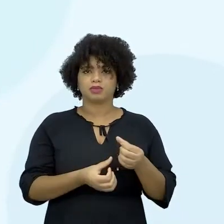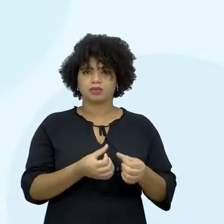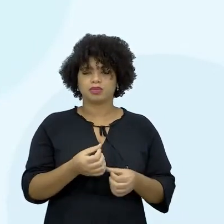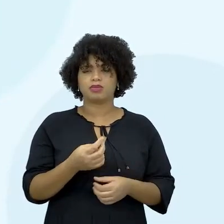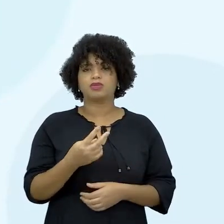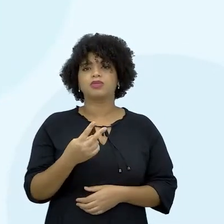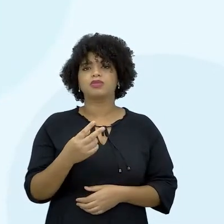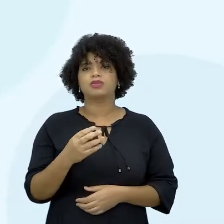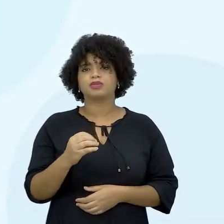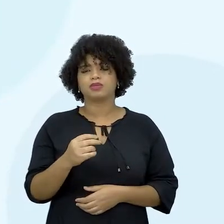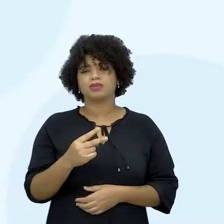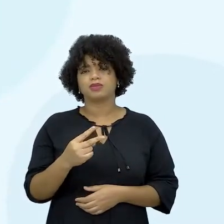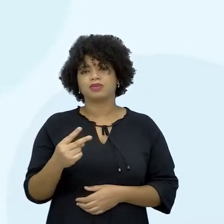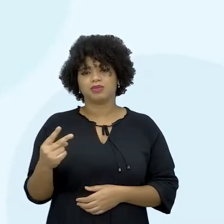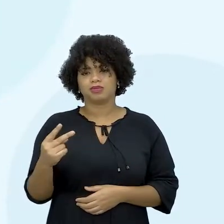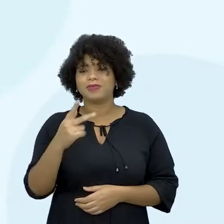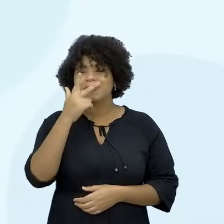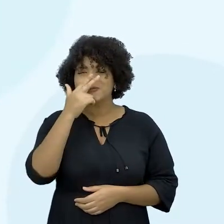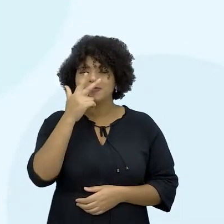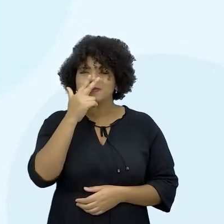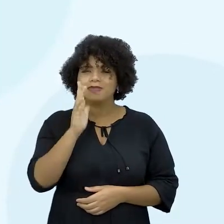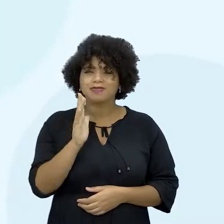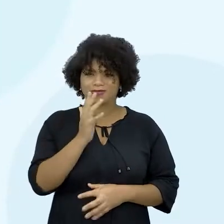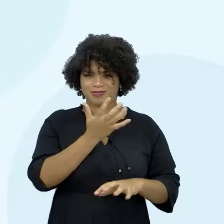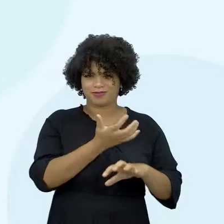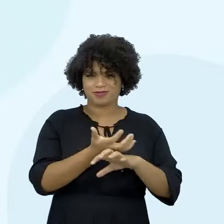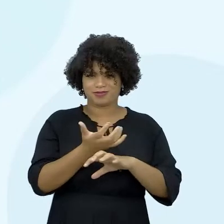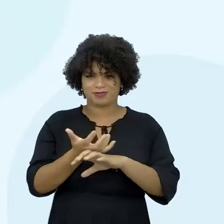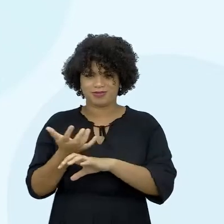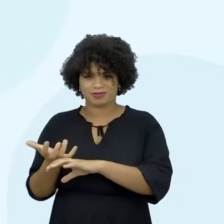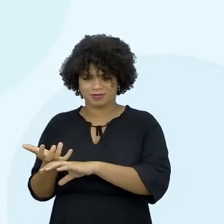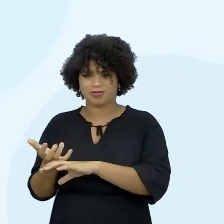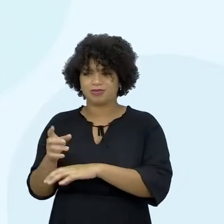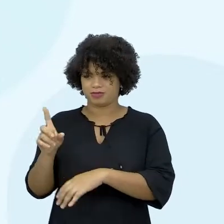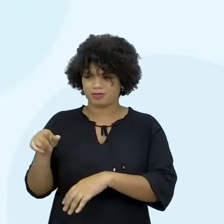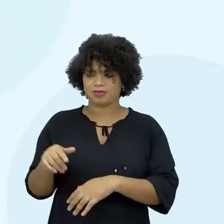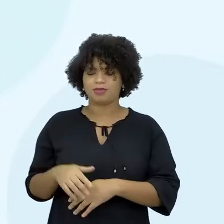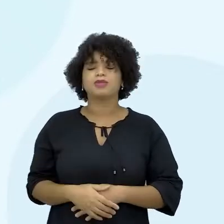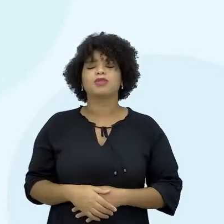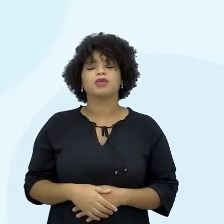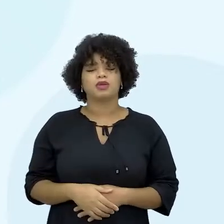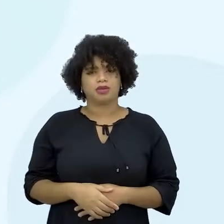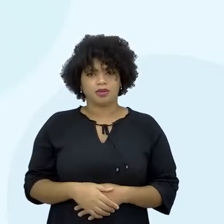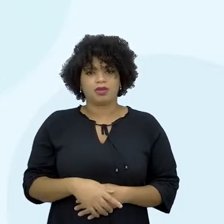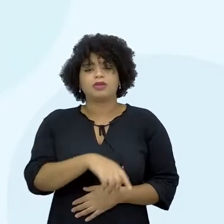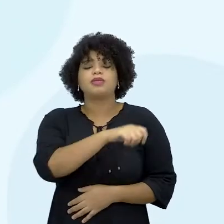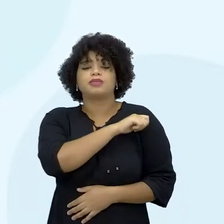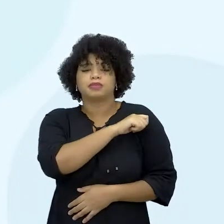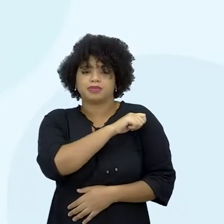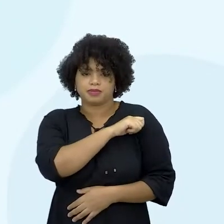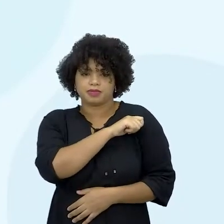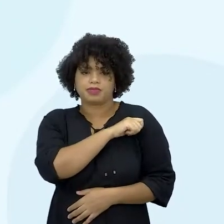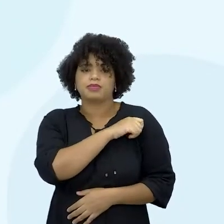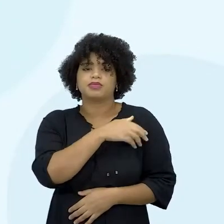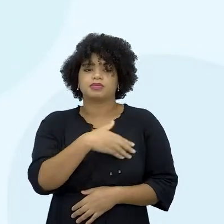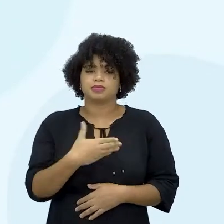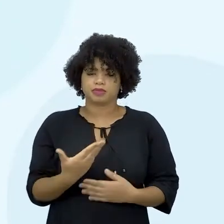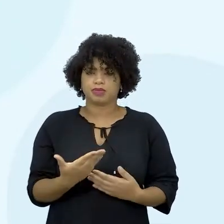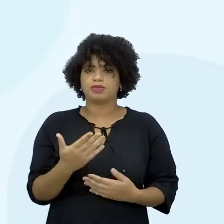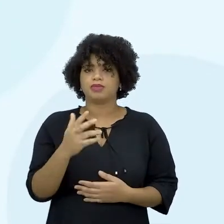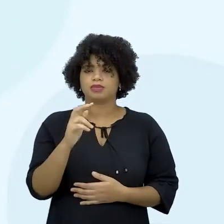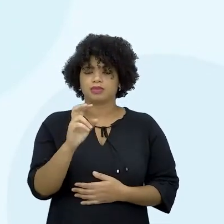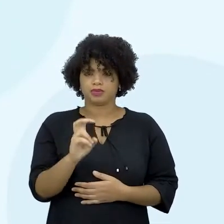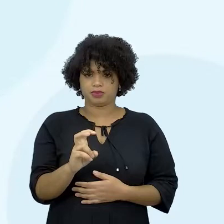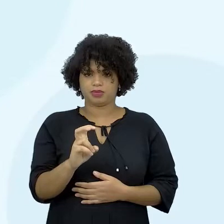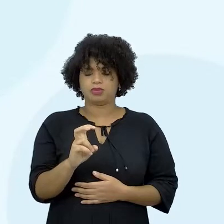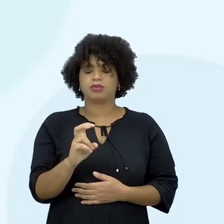as matérias, né, professor? Cada componente é como se fosse uma matéria, né? E aí o aluno, né, o estudante, ele terá